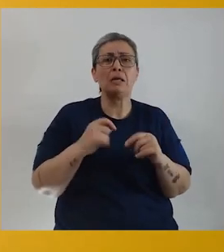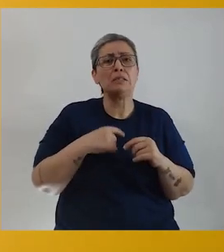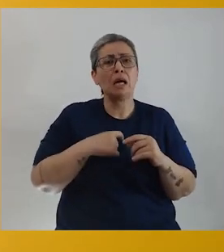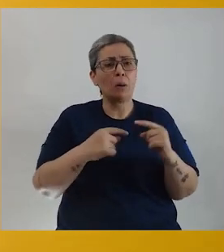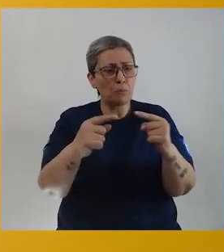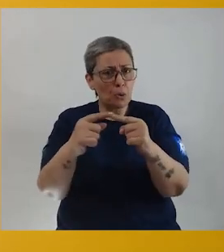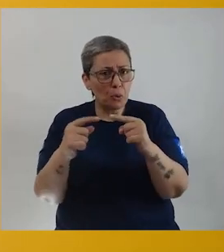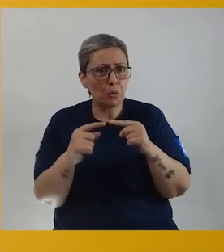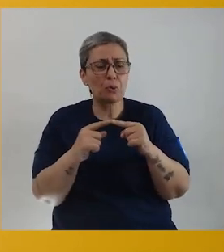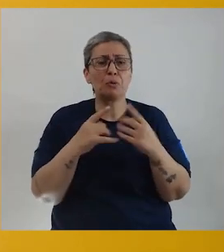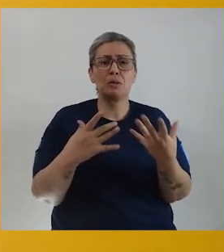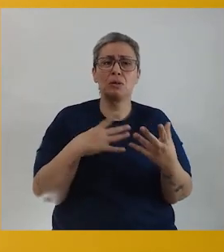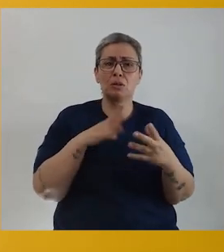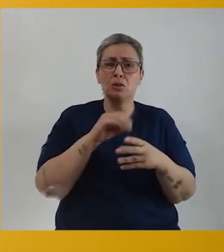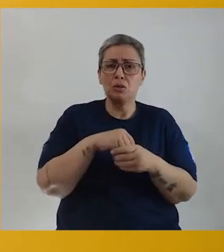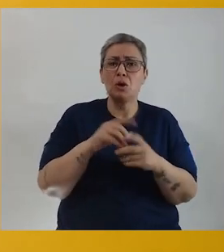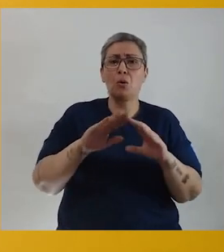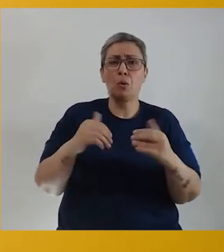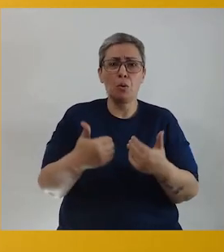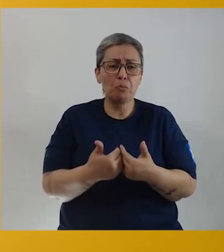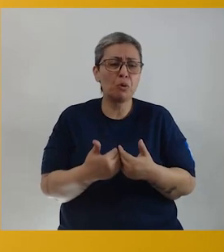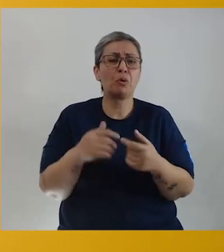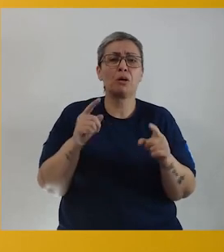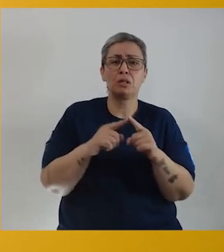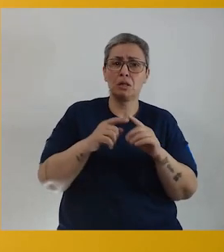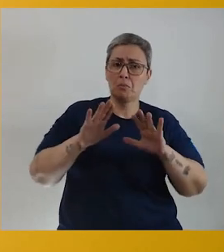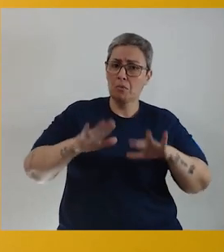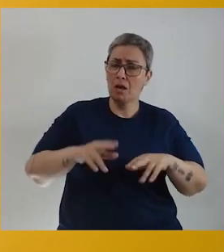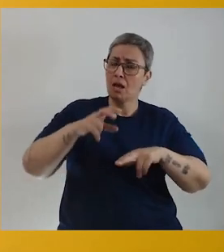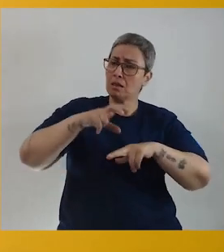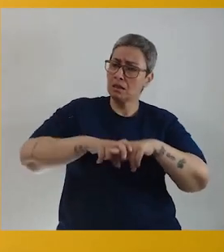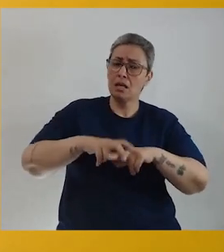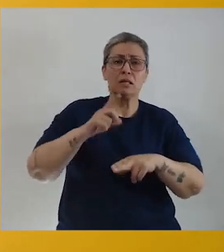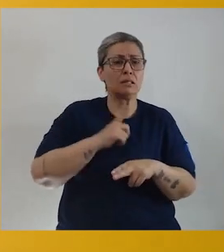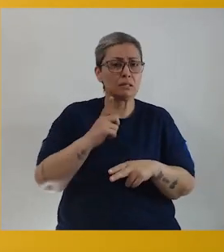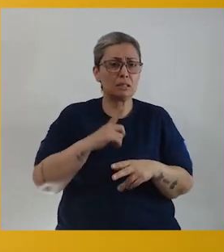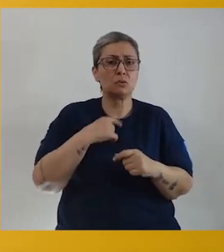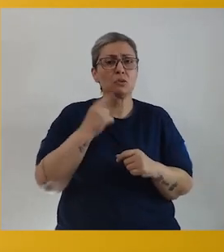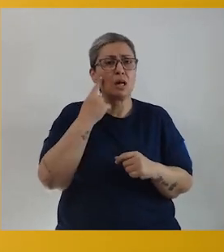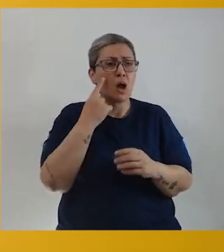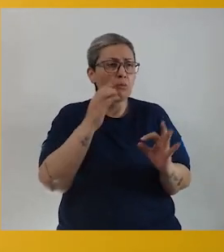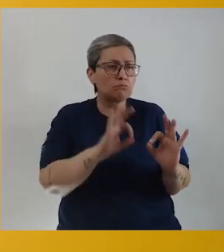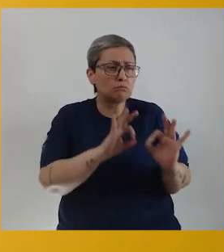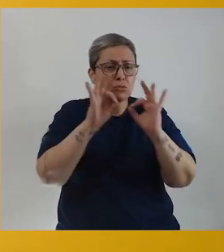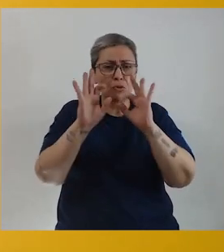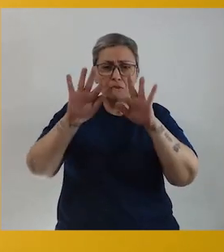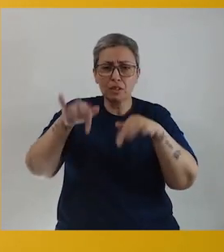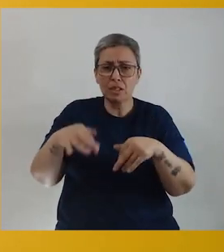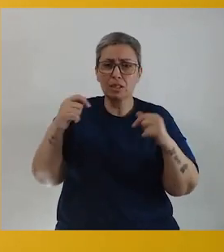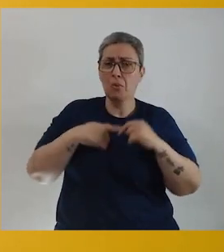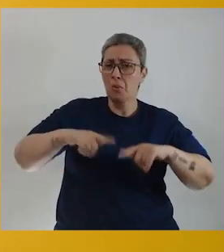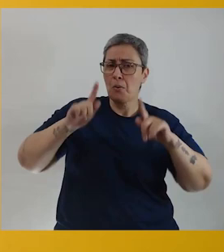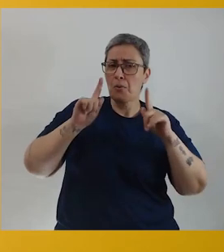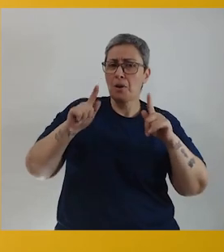comportamentos adequados, né? Dentro do transtorno, então permaneceram sentadas, assistiram até o final,